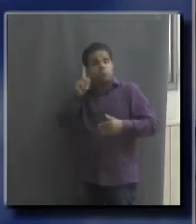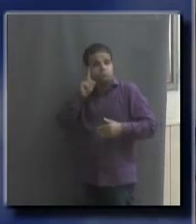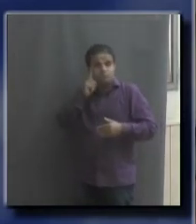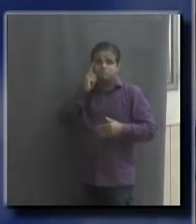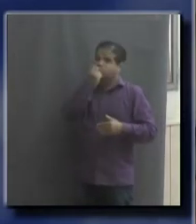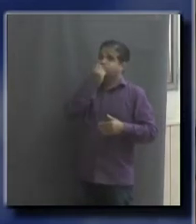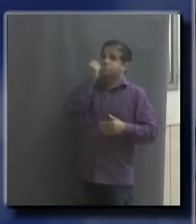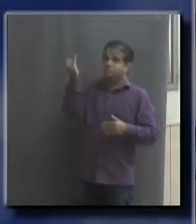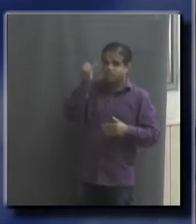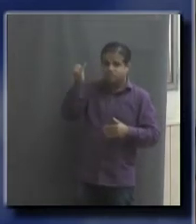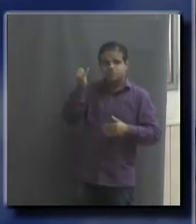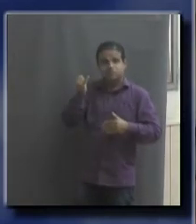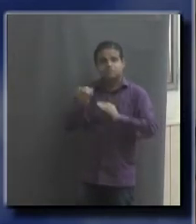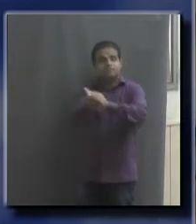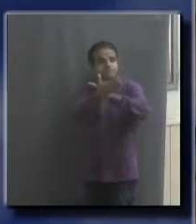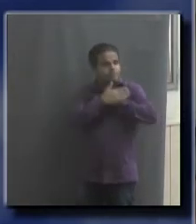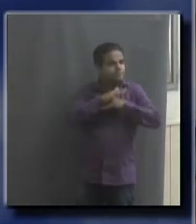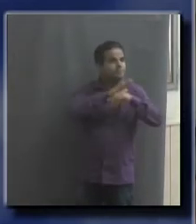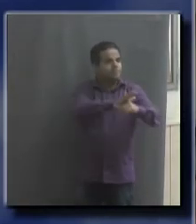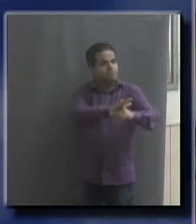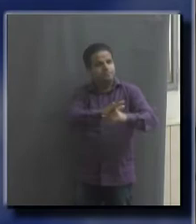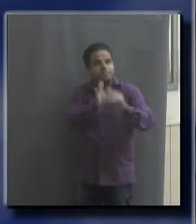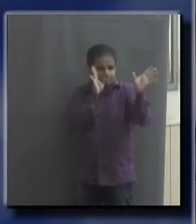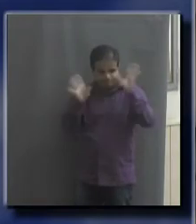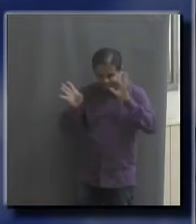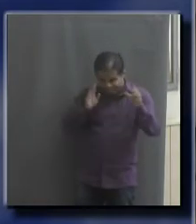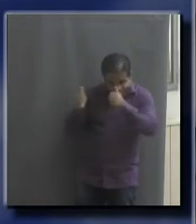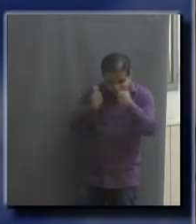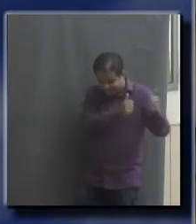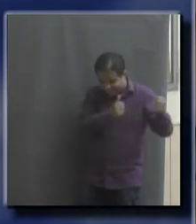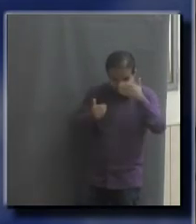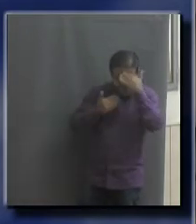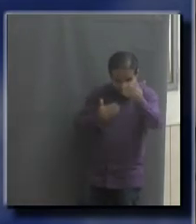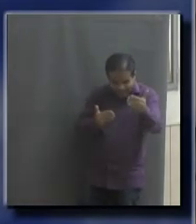produtiva e importante para as nossas reflexões. Obrigada.